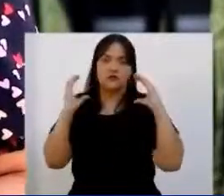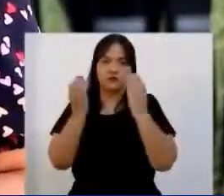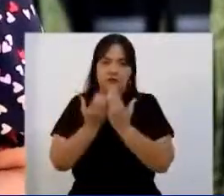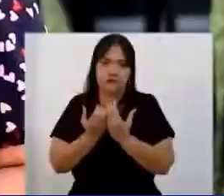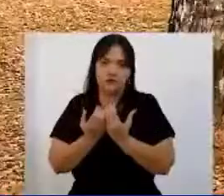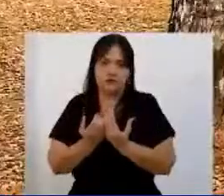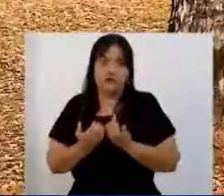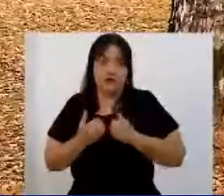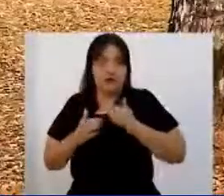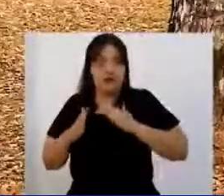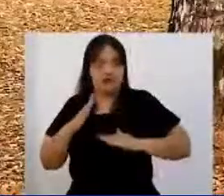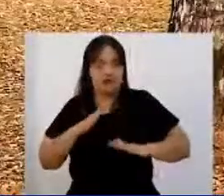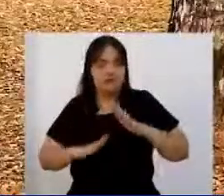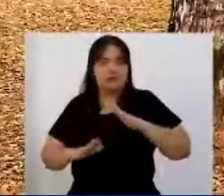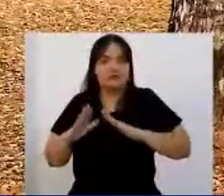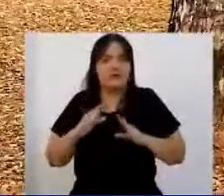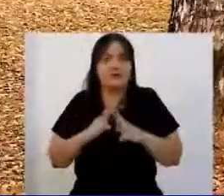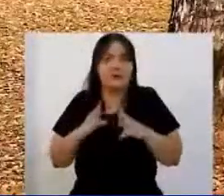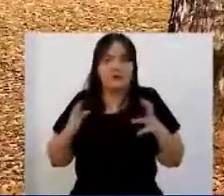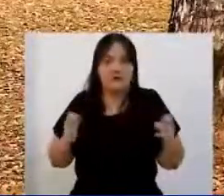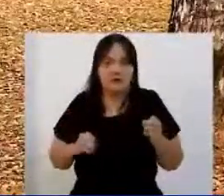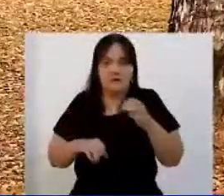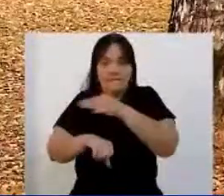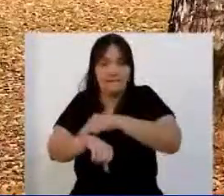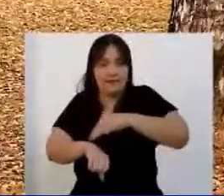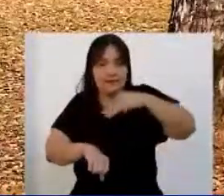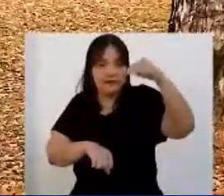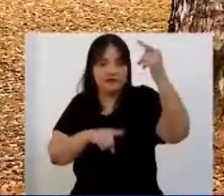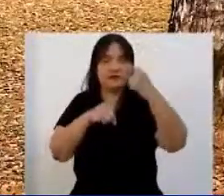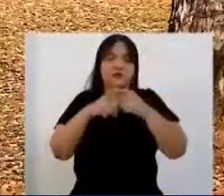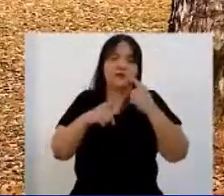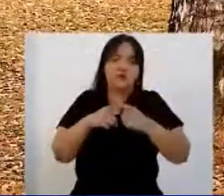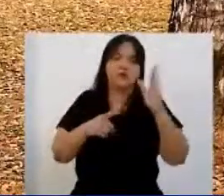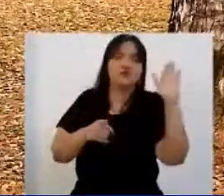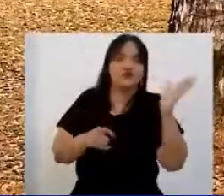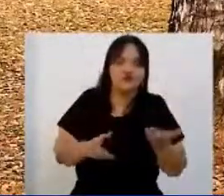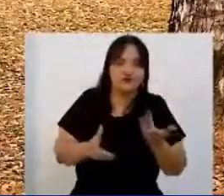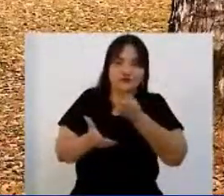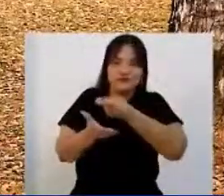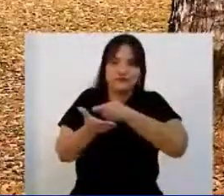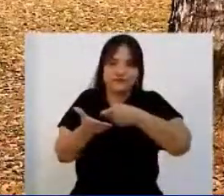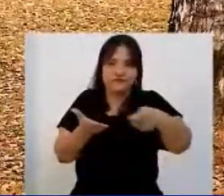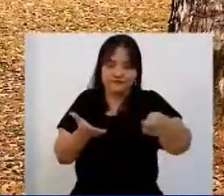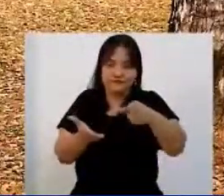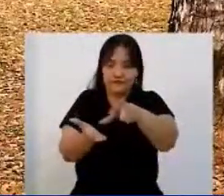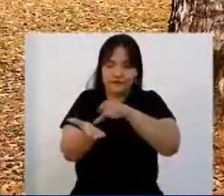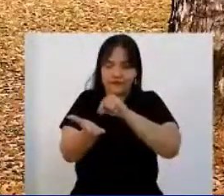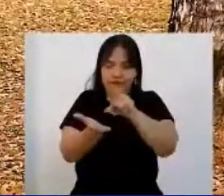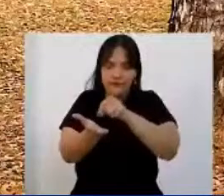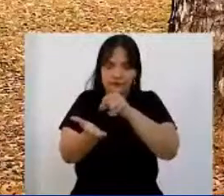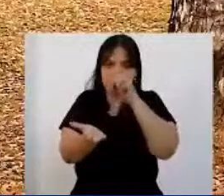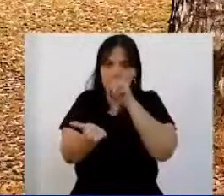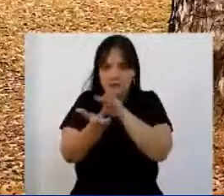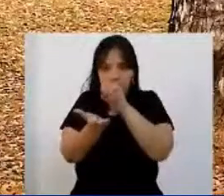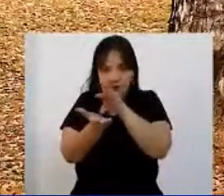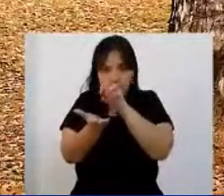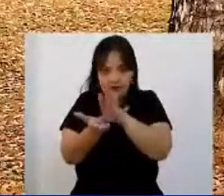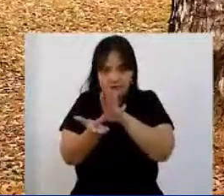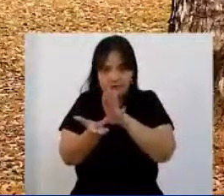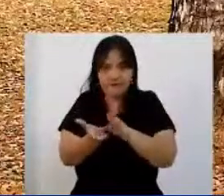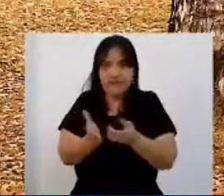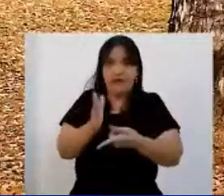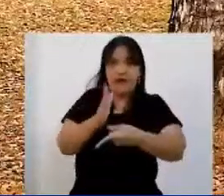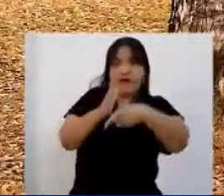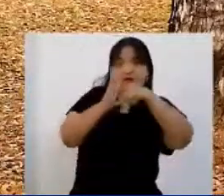e poder entrar em contato com a comunidade. Tive uma tranquilidade maior para poder entrar no mestrado justamente por causa das minhas publicações, que